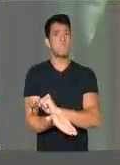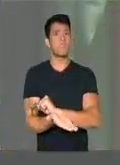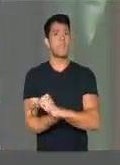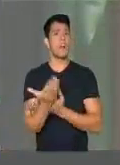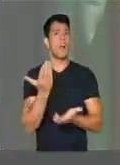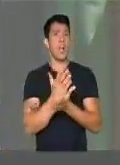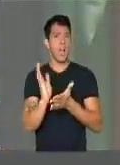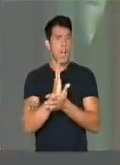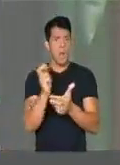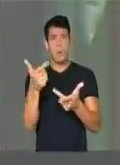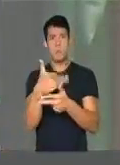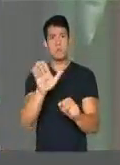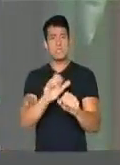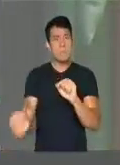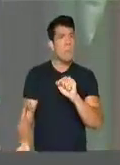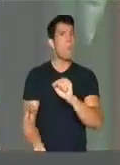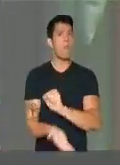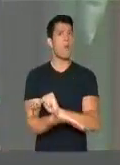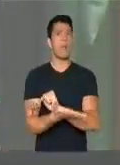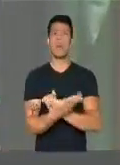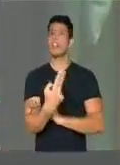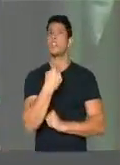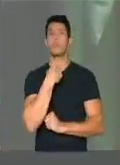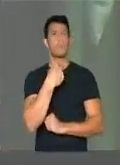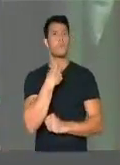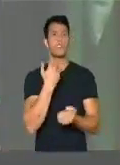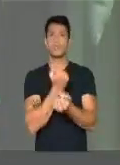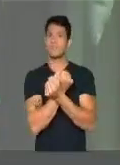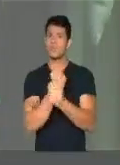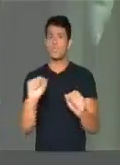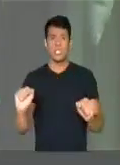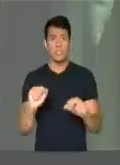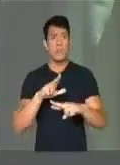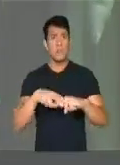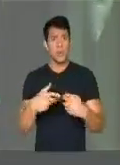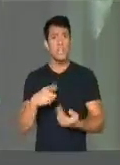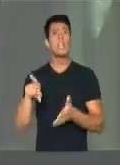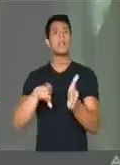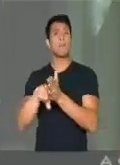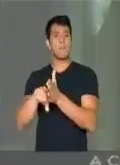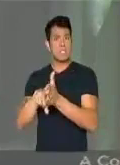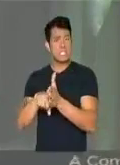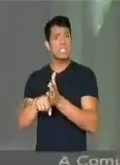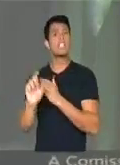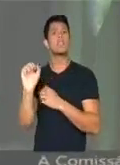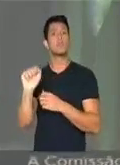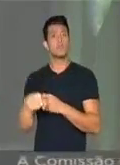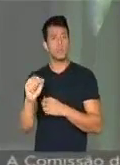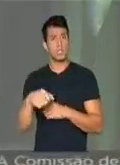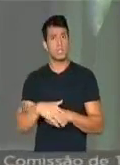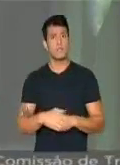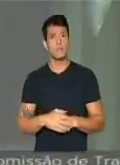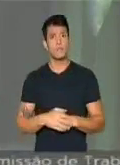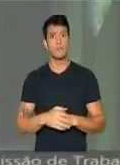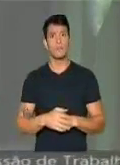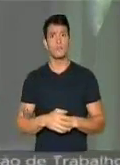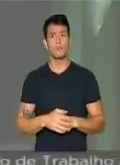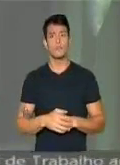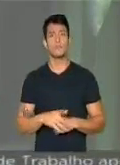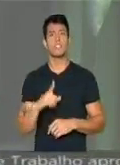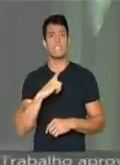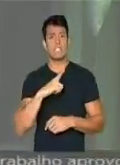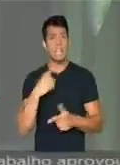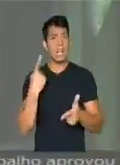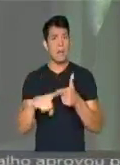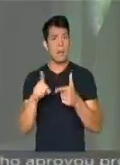tapete as sujeiras que possivelmente virão com a investigação do Supremo, sujeiras que